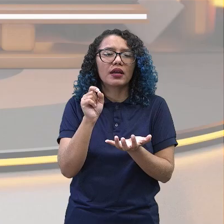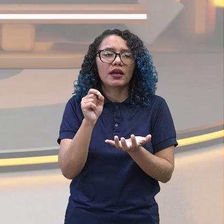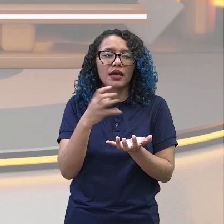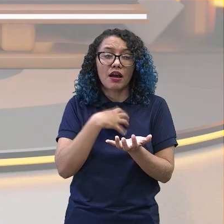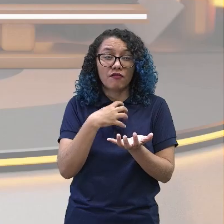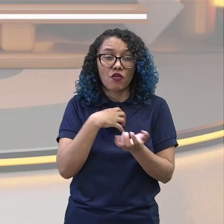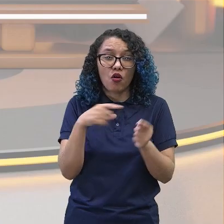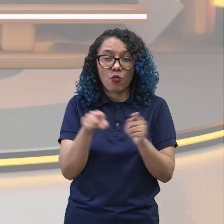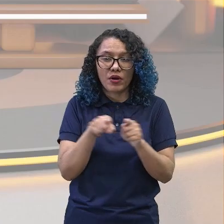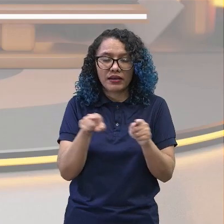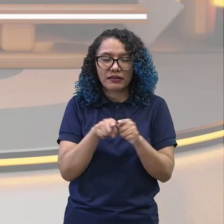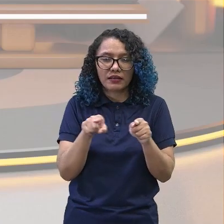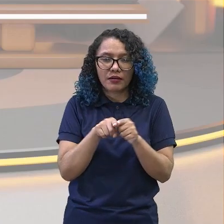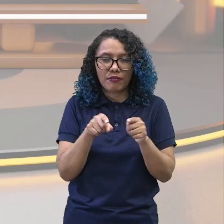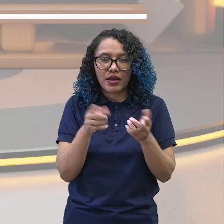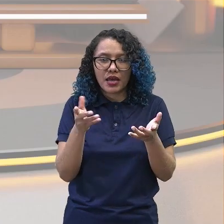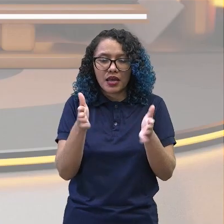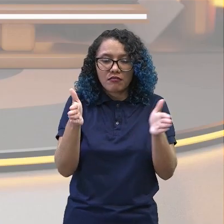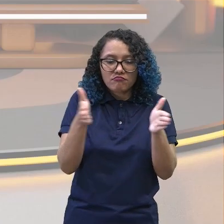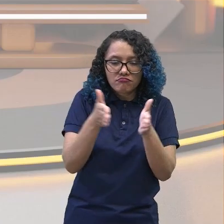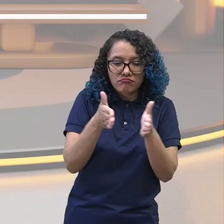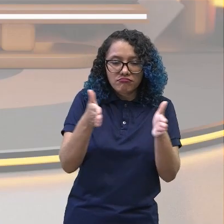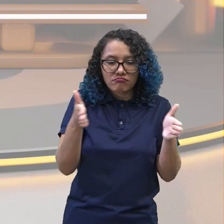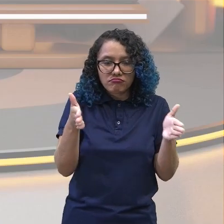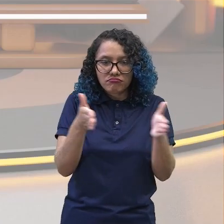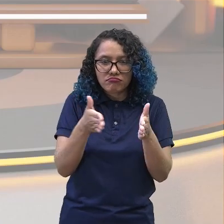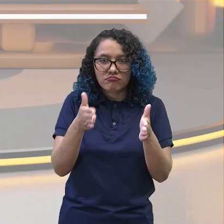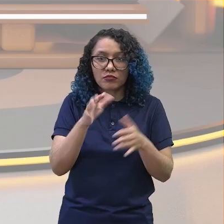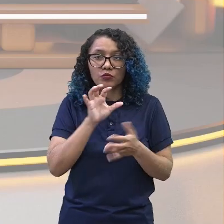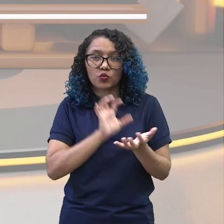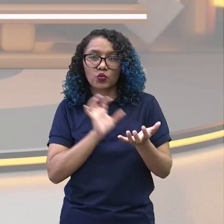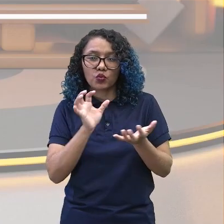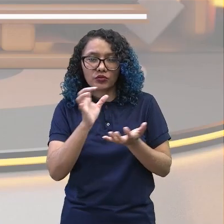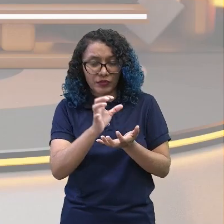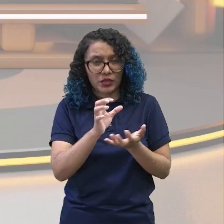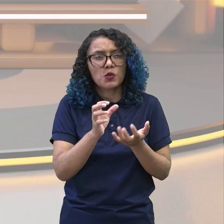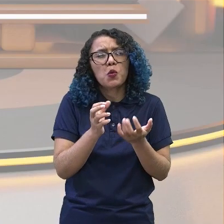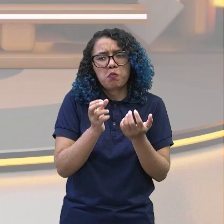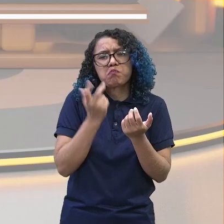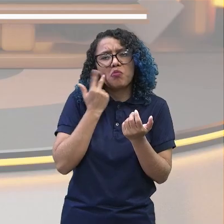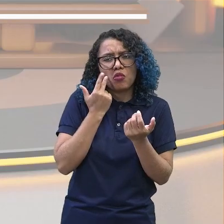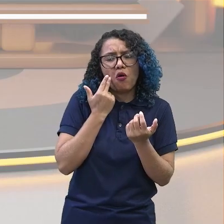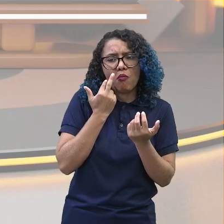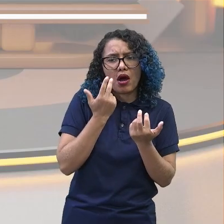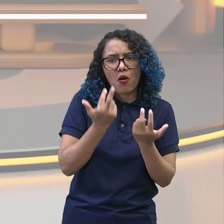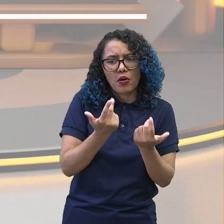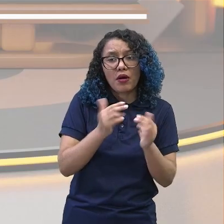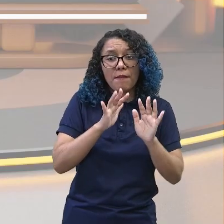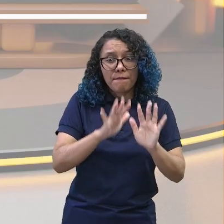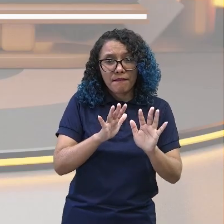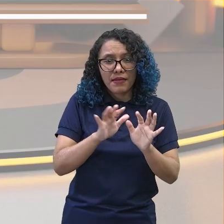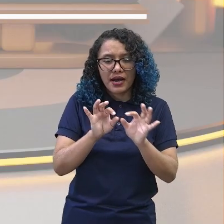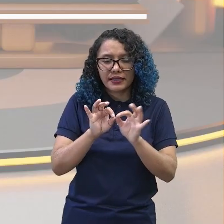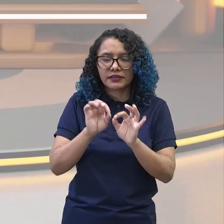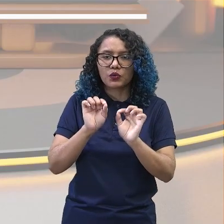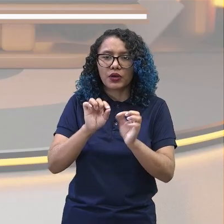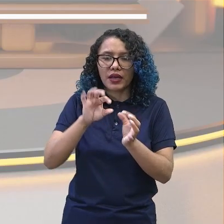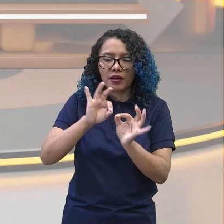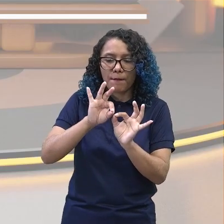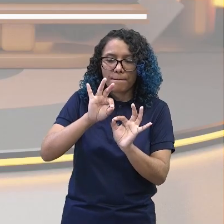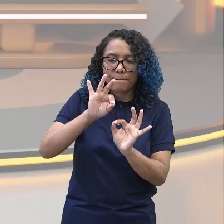o tamanho daquelas regiões, dos continentes ali, sendo preservados. Conforme eu vou me distanciando tanto para o Polo